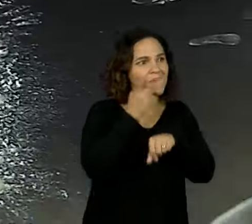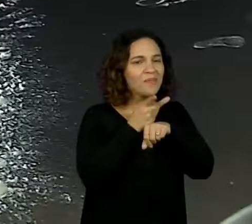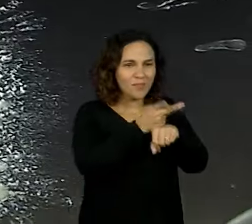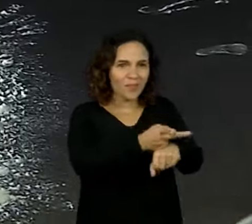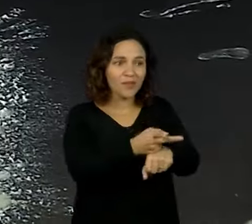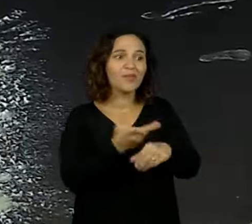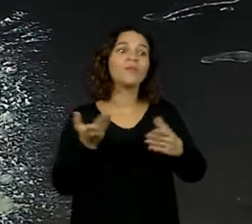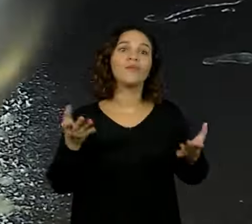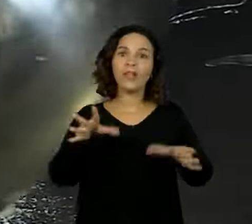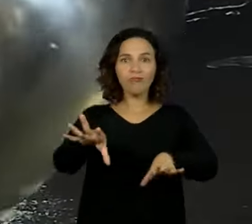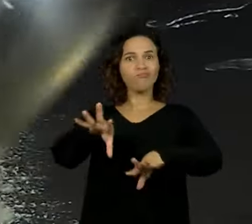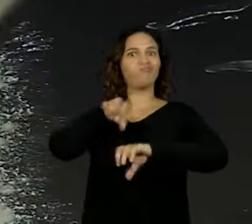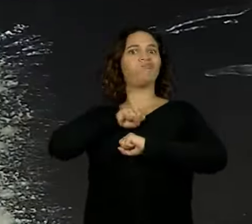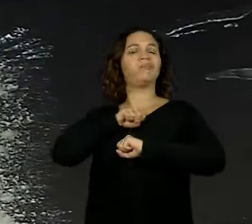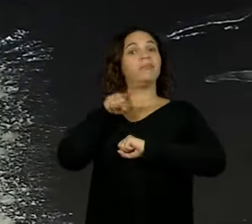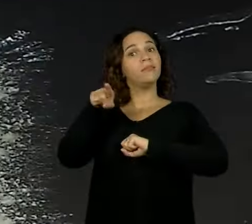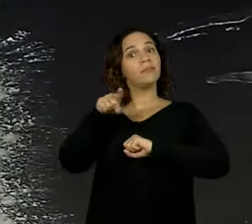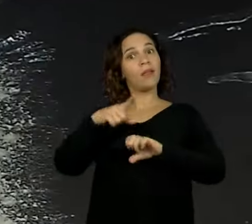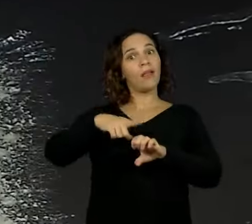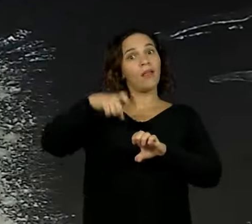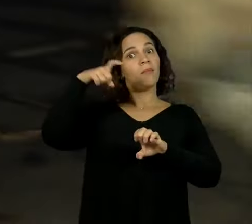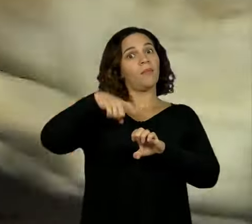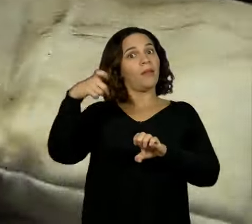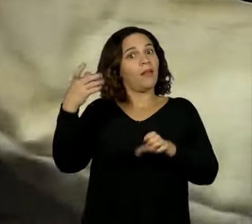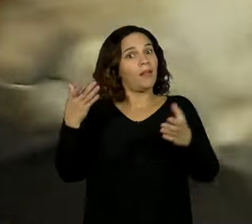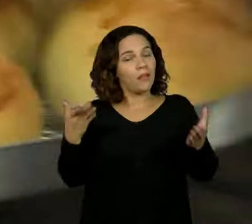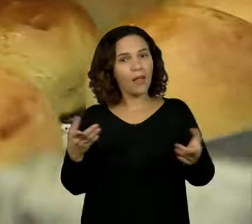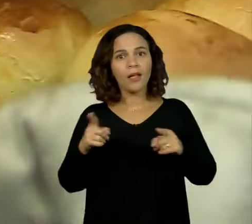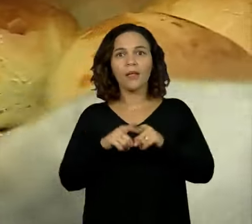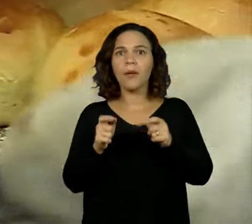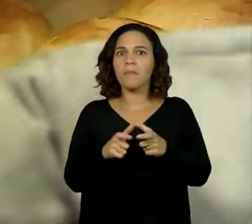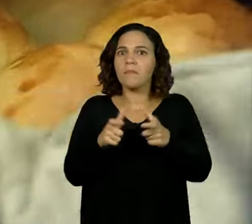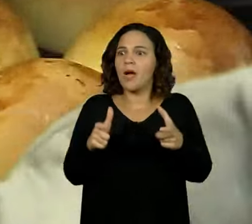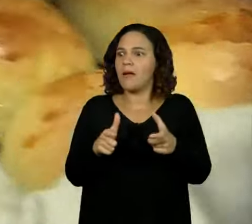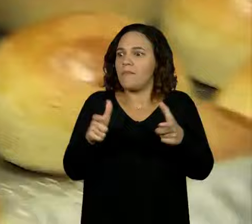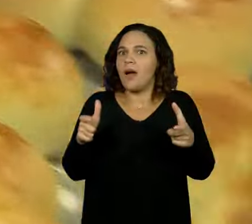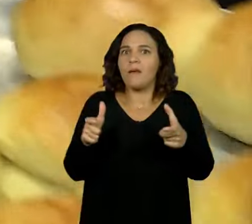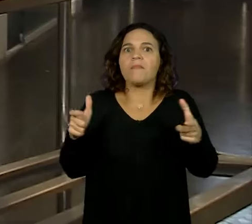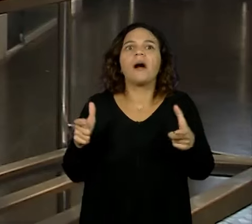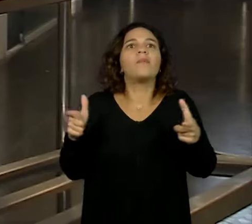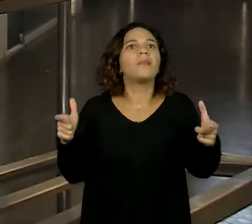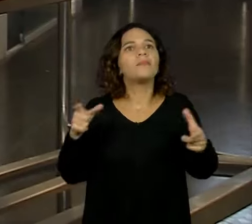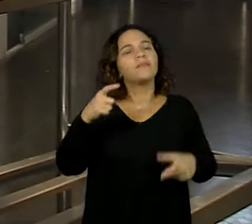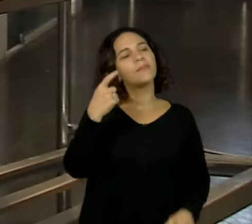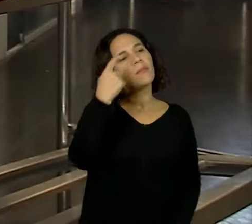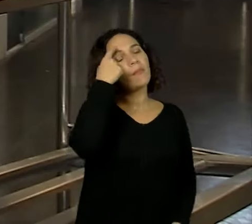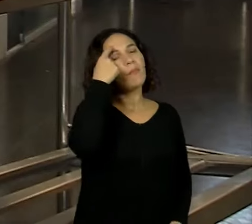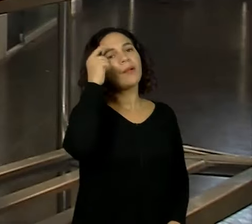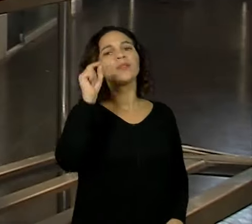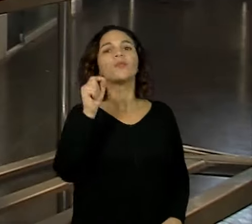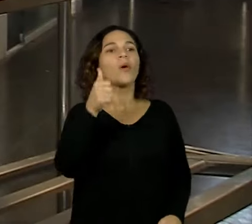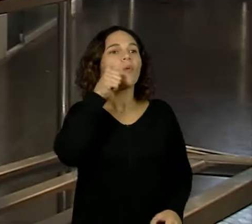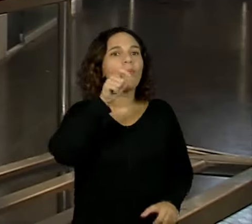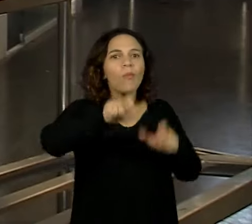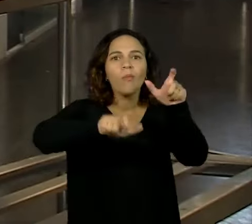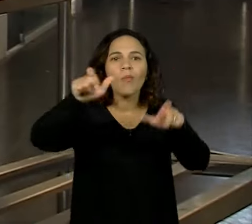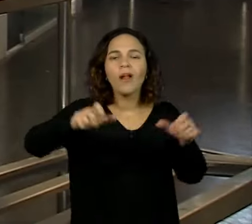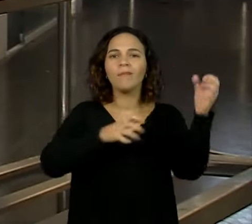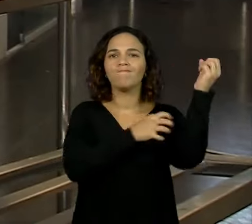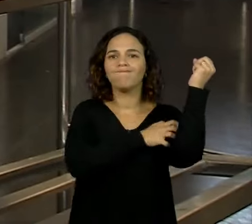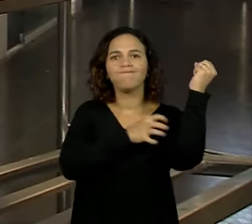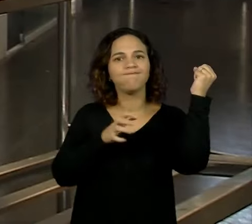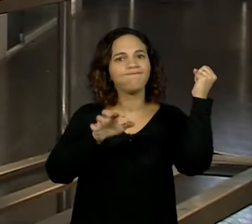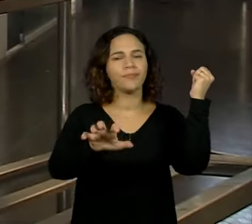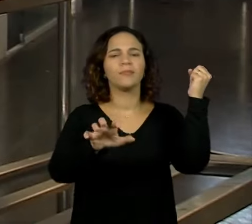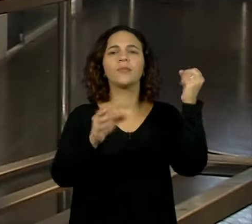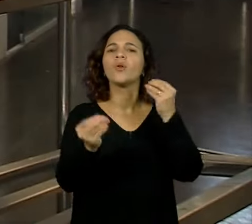é um meio muito legal de empreender. De empreender e de crescer. A gente pensa muito no empoderamento dessas mulheres, o como